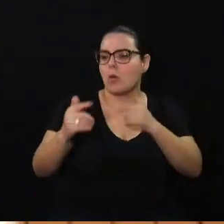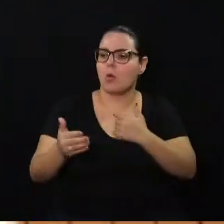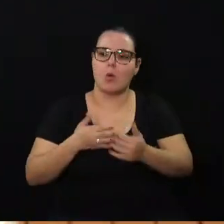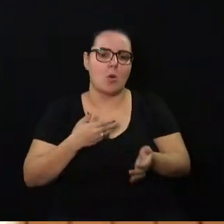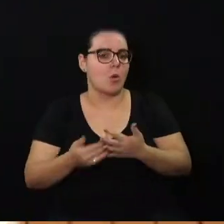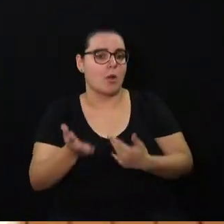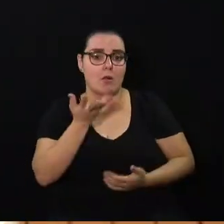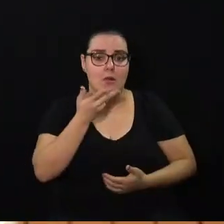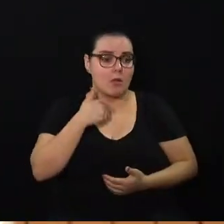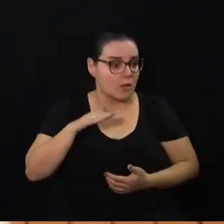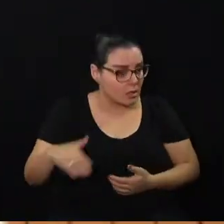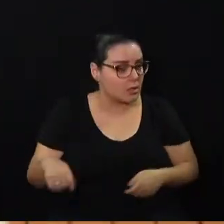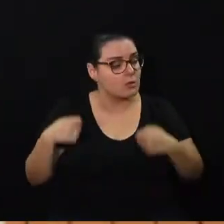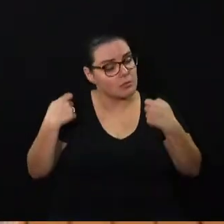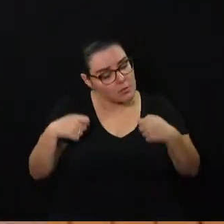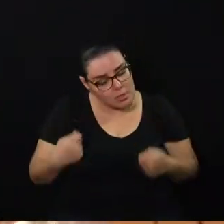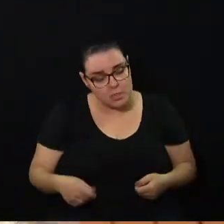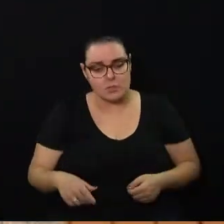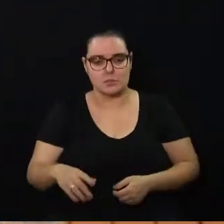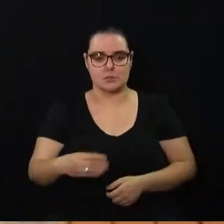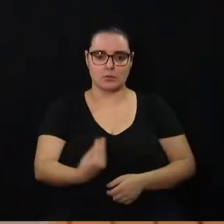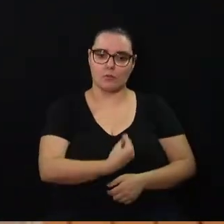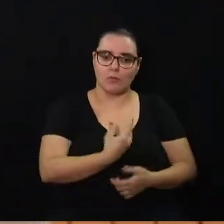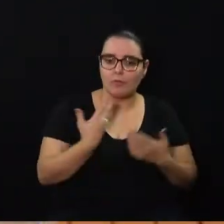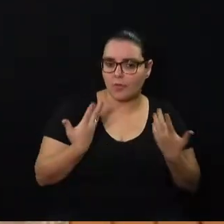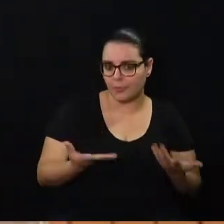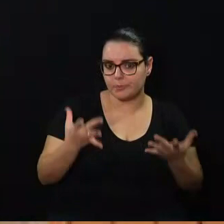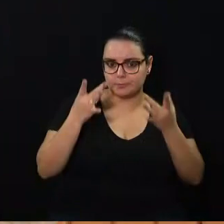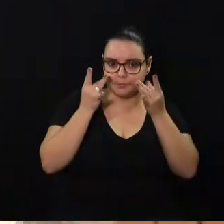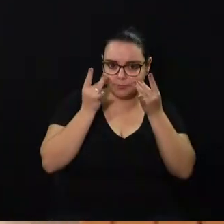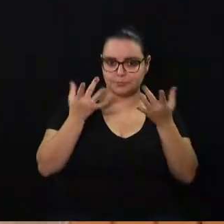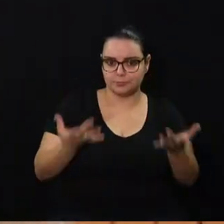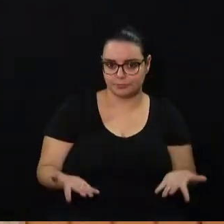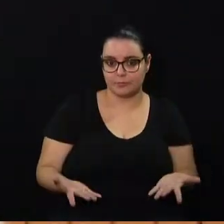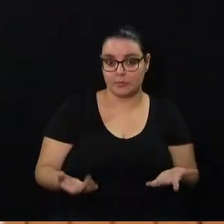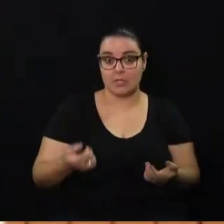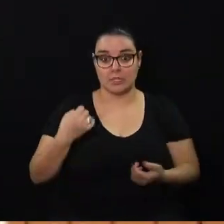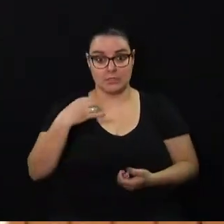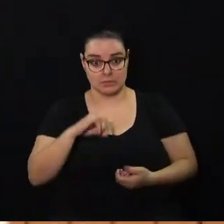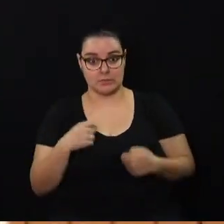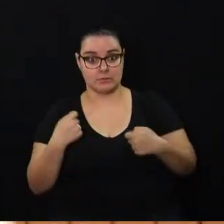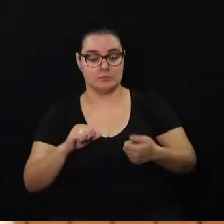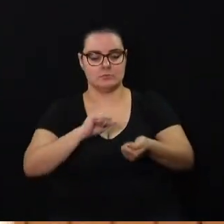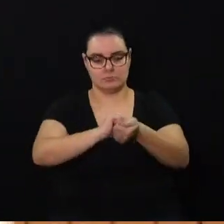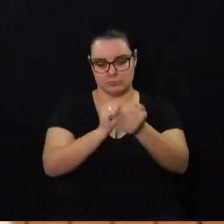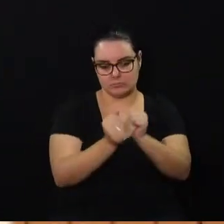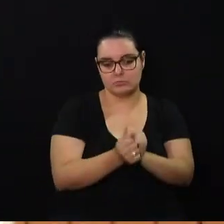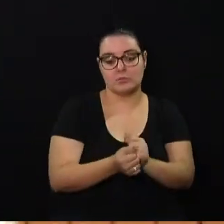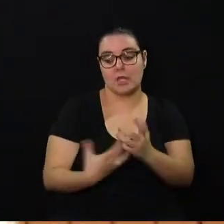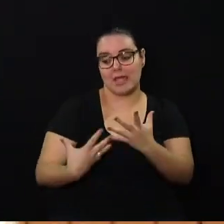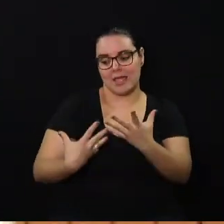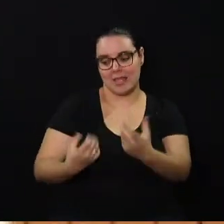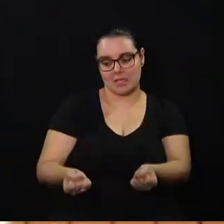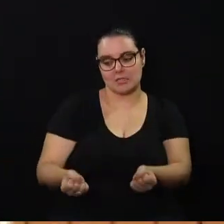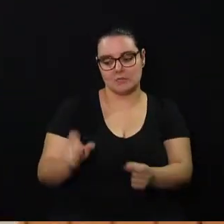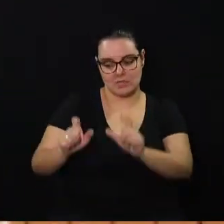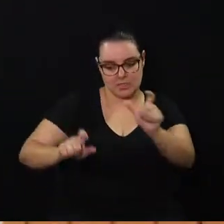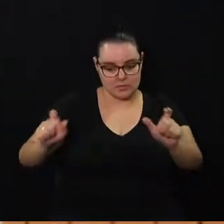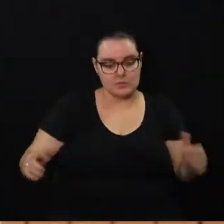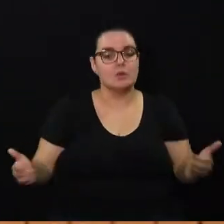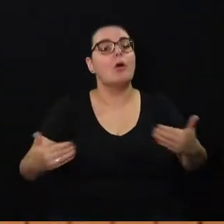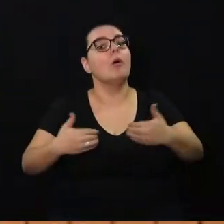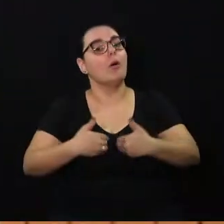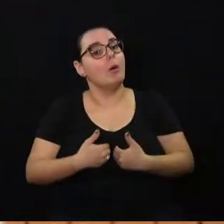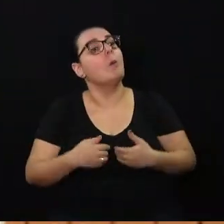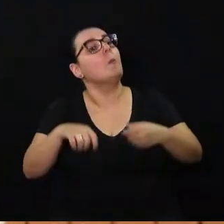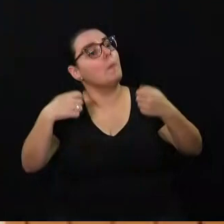possa estar e que se esses lugares tem que ser adaptados para acolher esses indivíduos esse sujeito eles têm